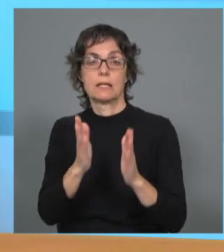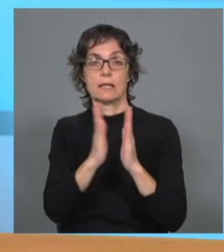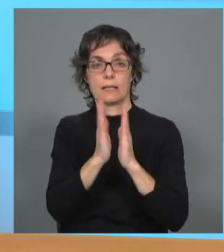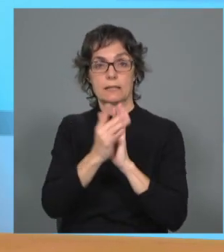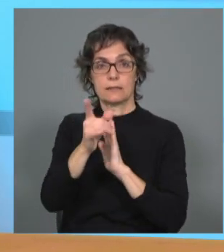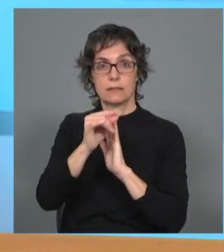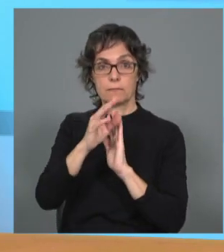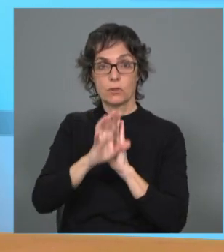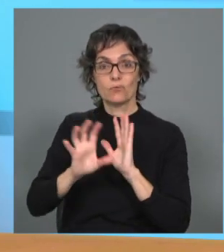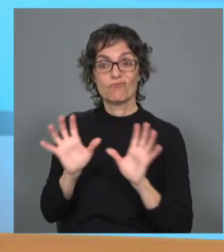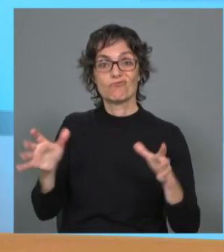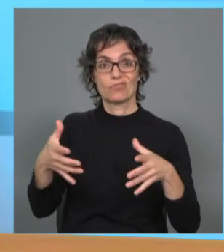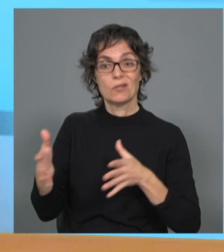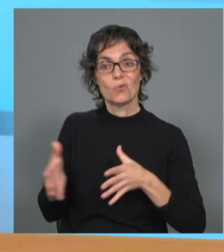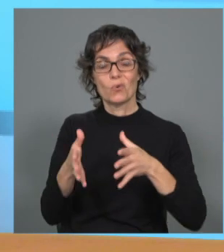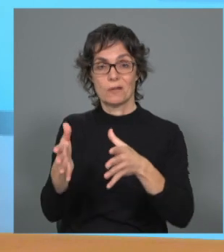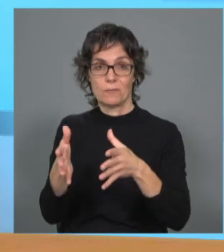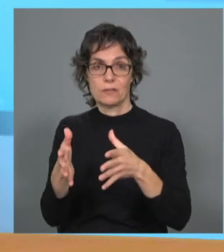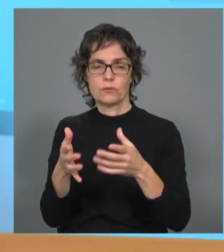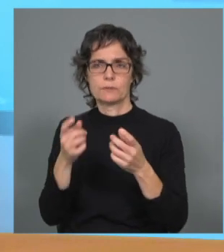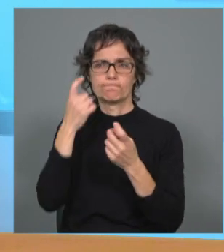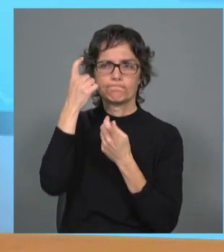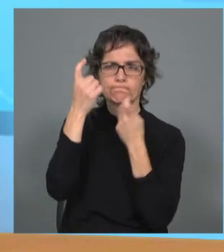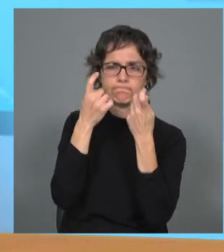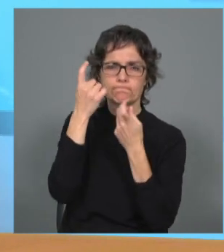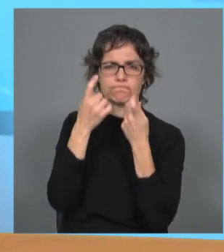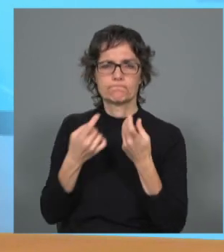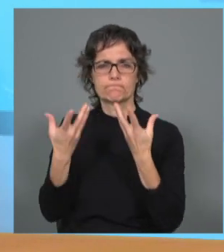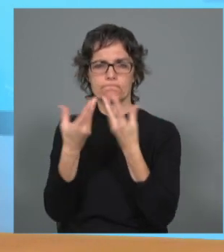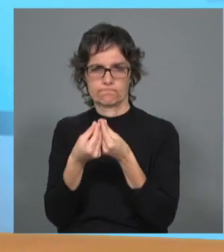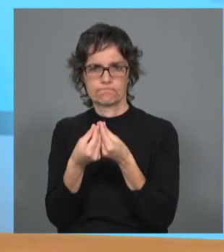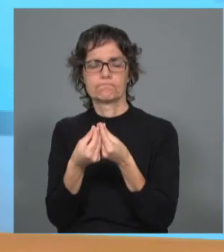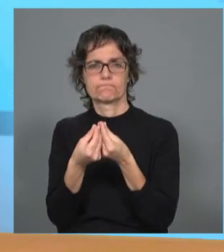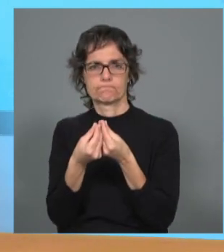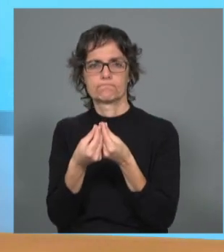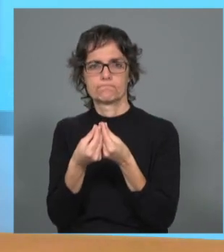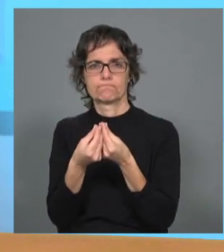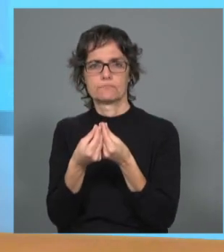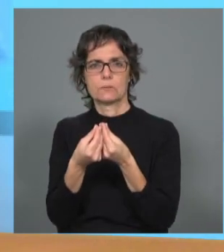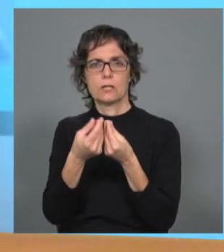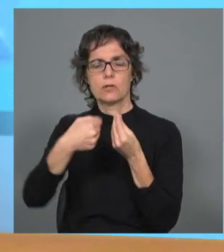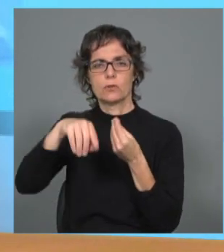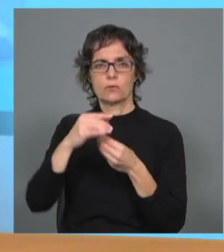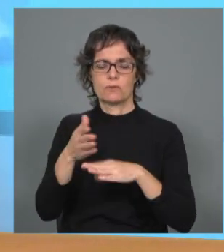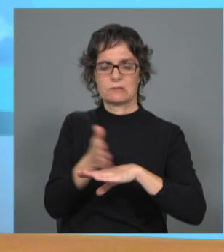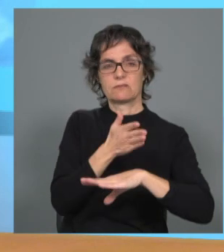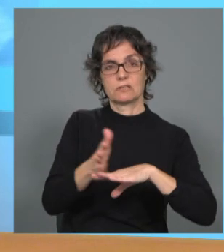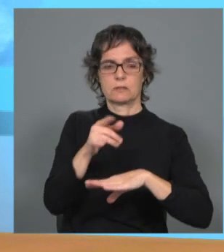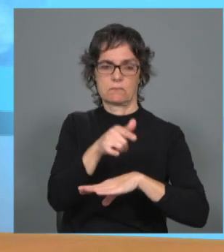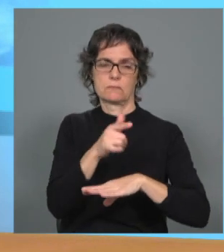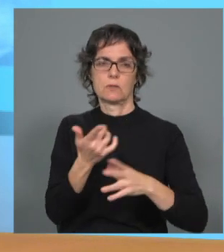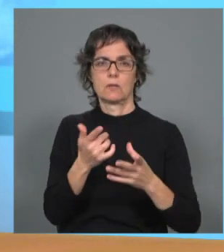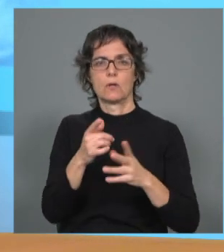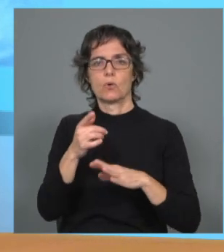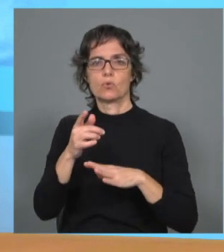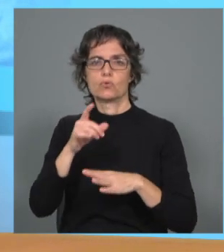este caminho de discernimento, todos juntos, porque nós estamos aqui a dividir os leigos para um lado,